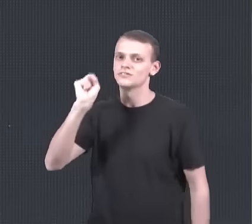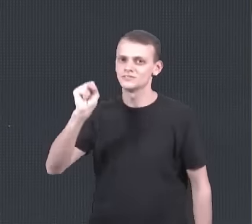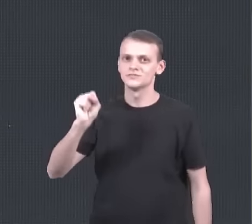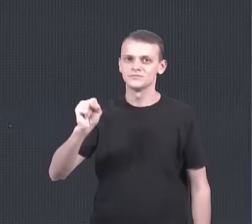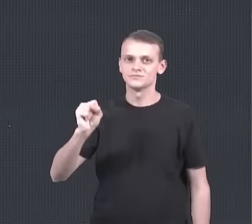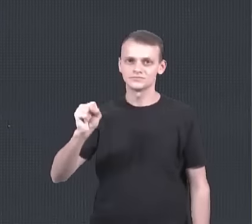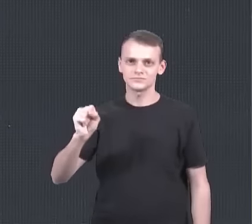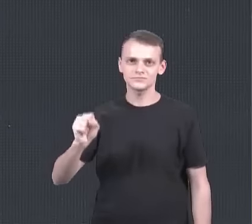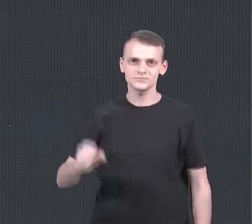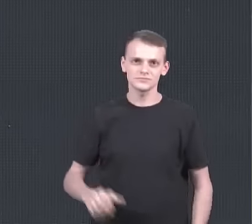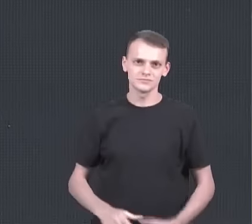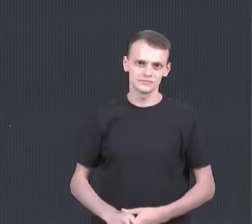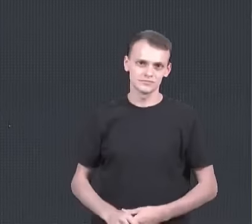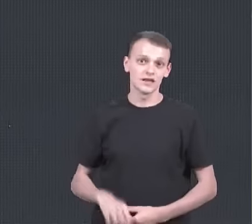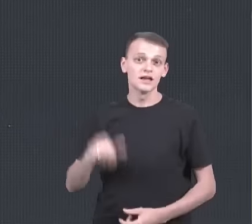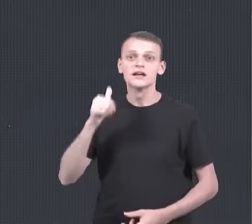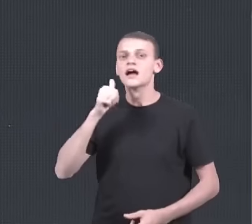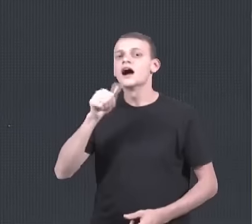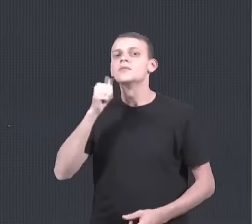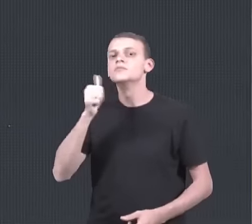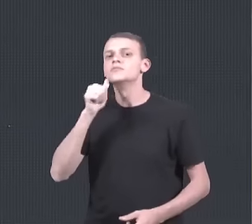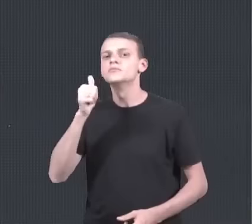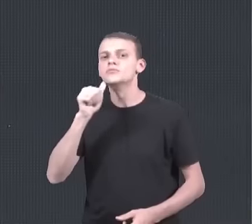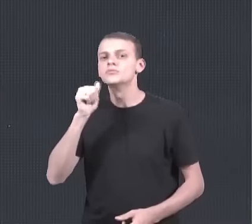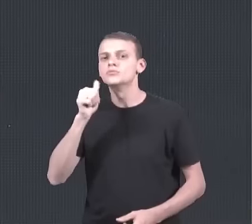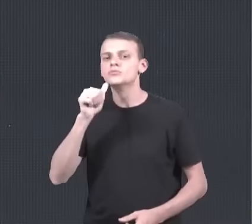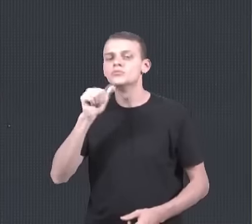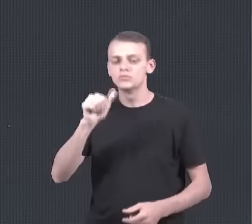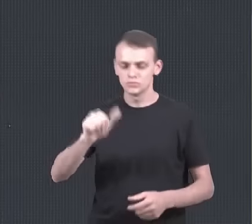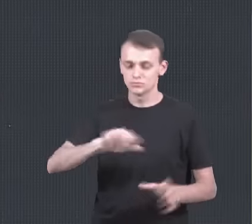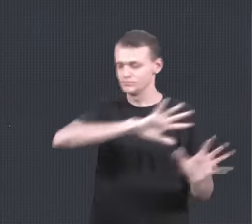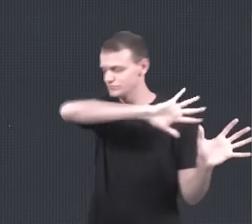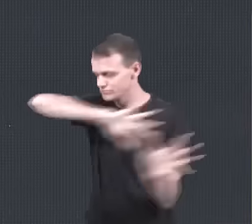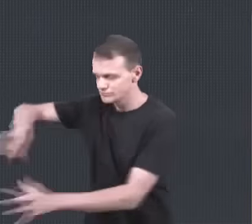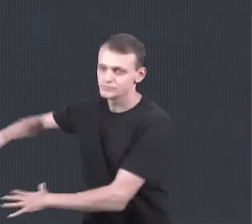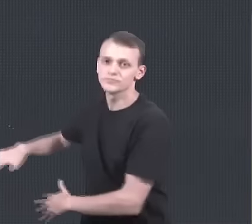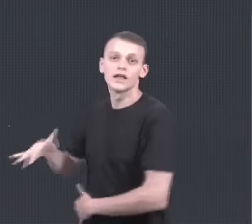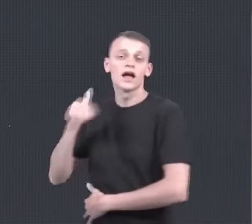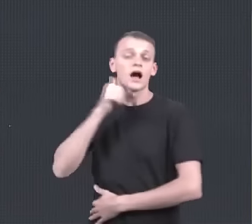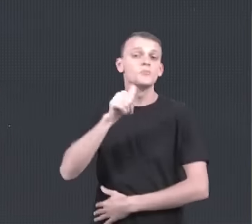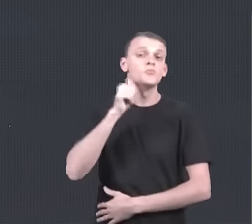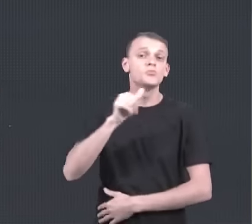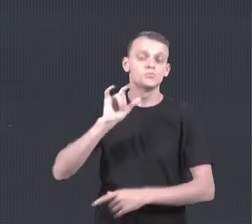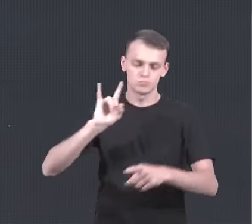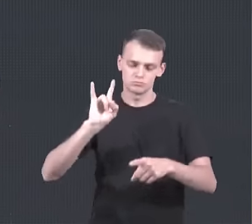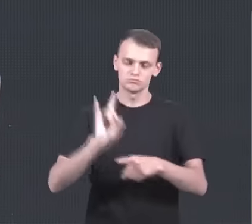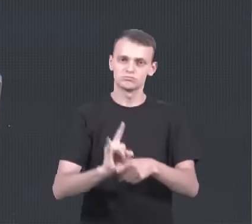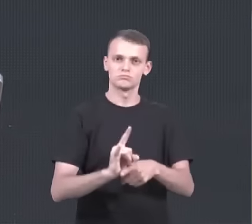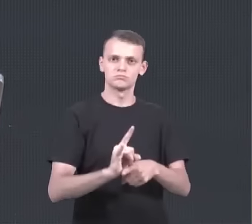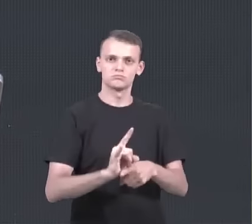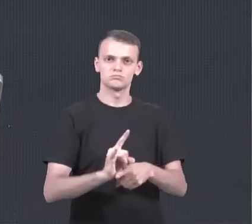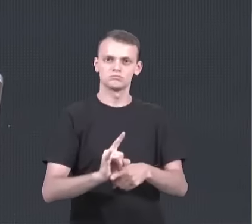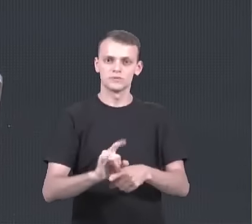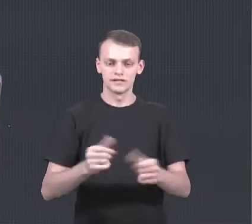É a mulher pega em adultério flagrante, que encontra a sua força